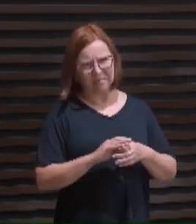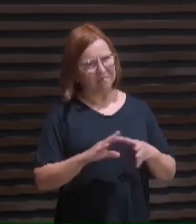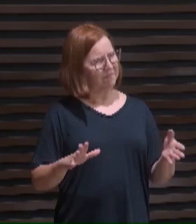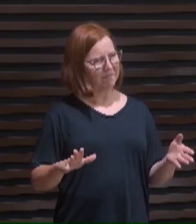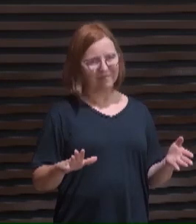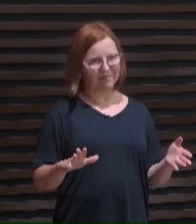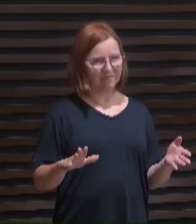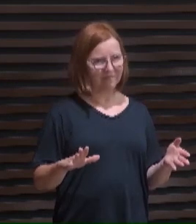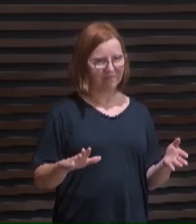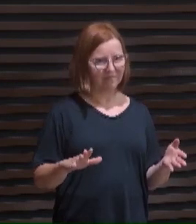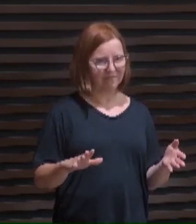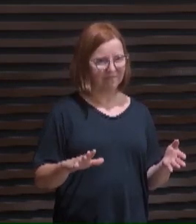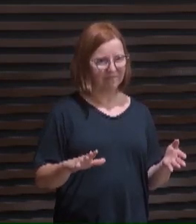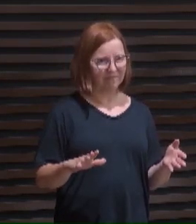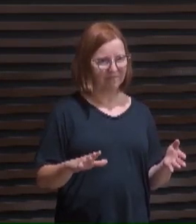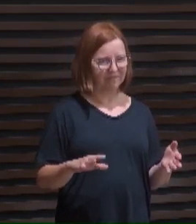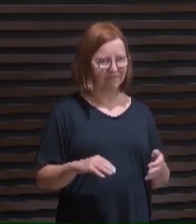não tem acordo.